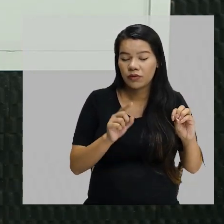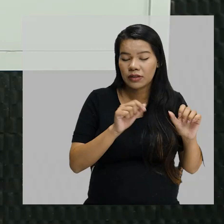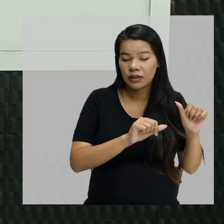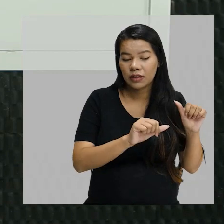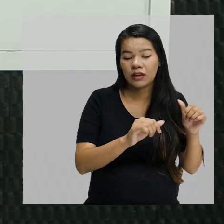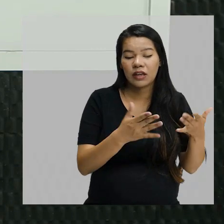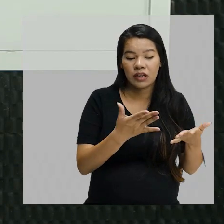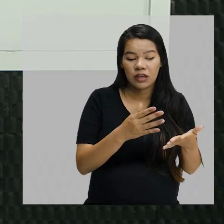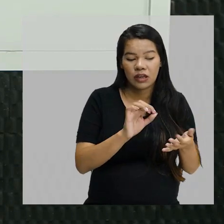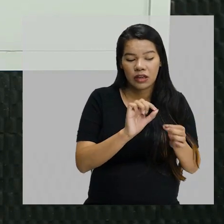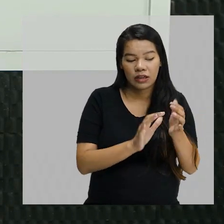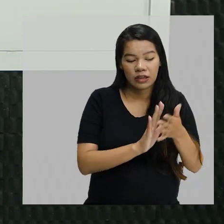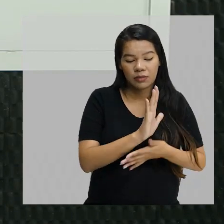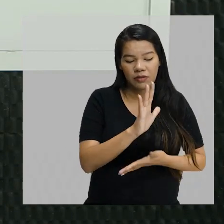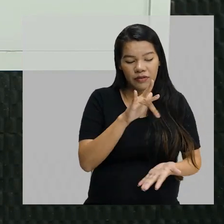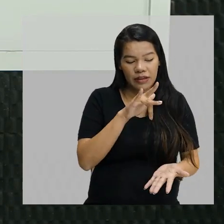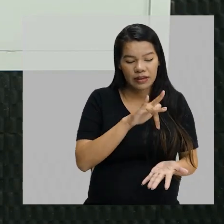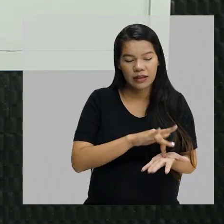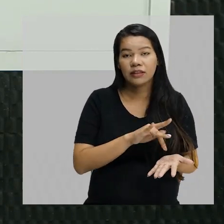transforma numa verdade absoluta